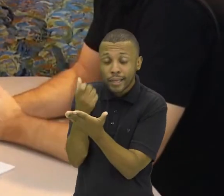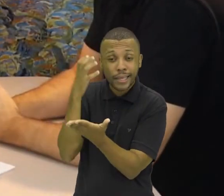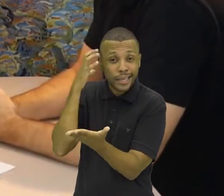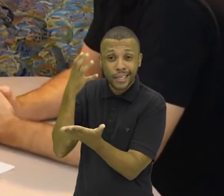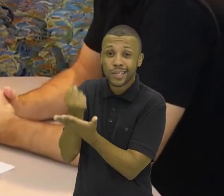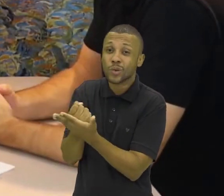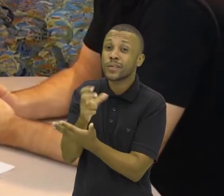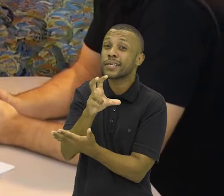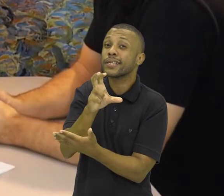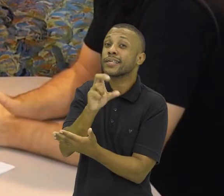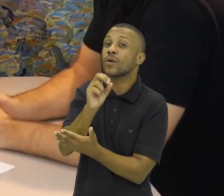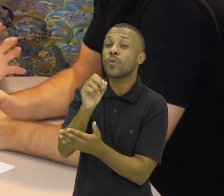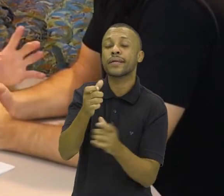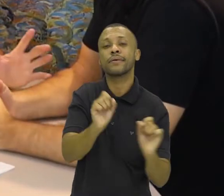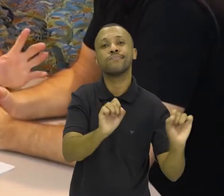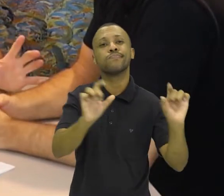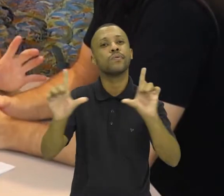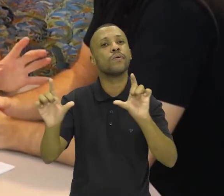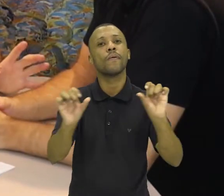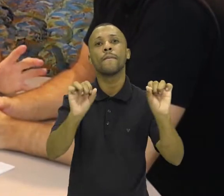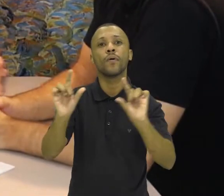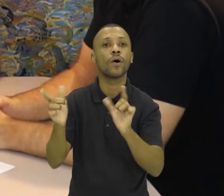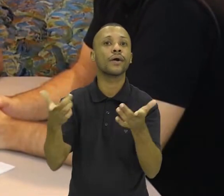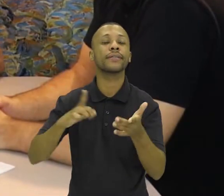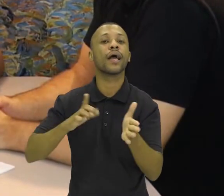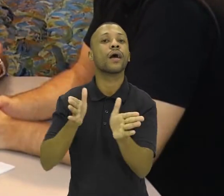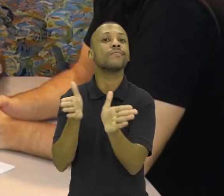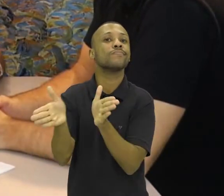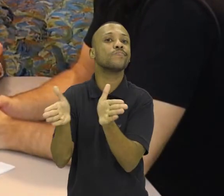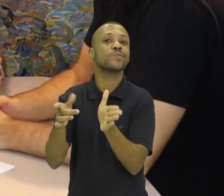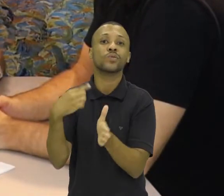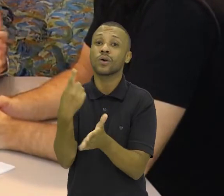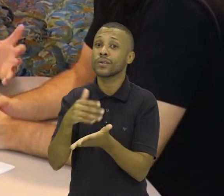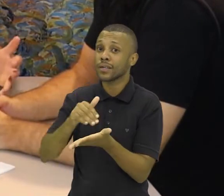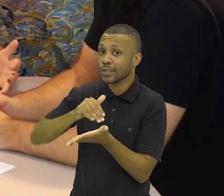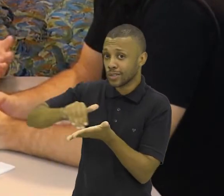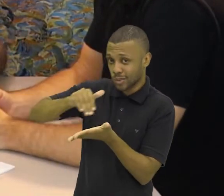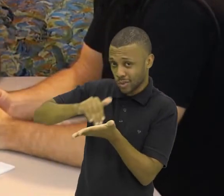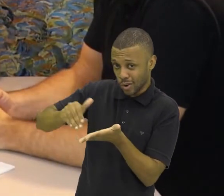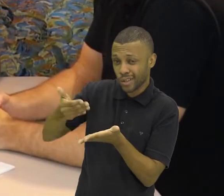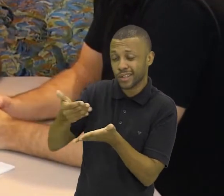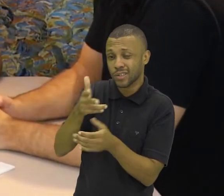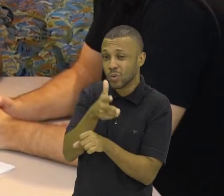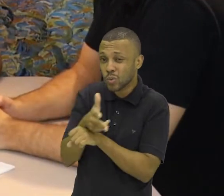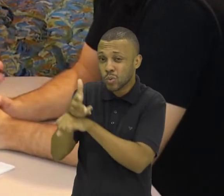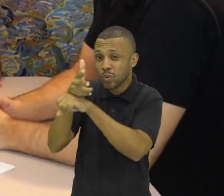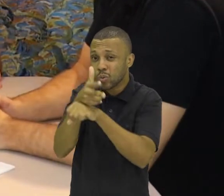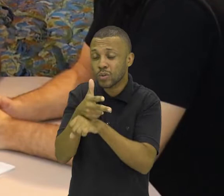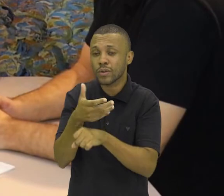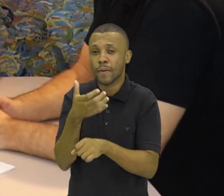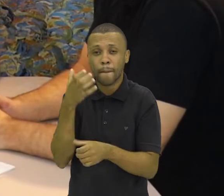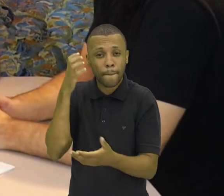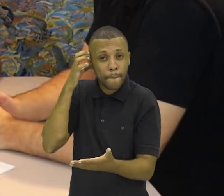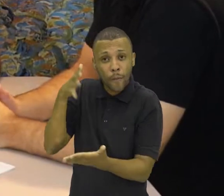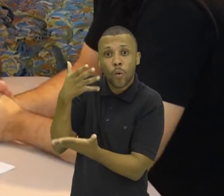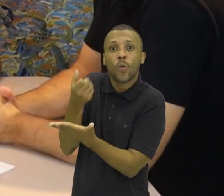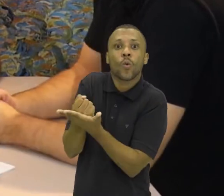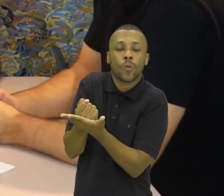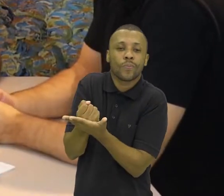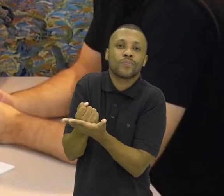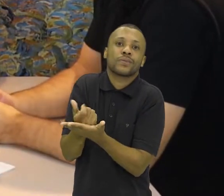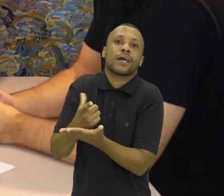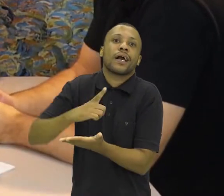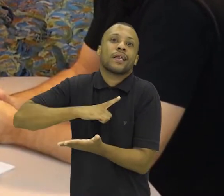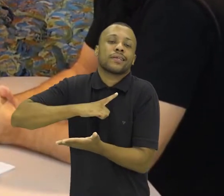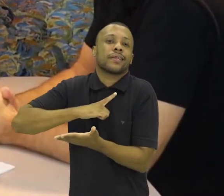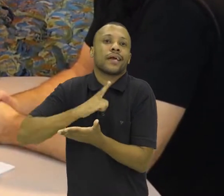da acessibilidade. Sim. Tá? Graças a Deus agora nosso escritório, que hoje a gente usa como estúdio nesse momento, tá? Ele